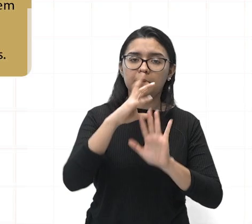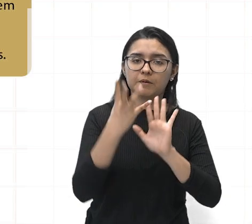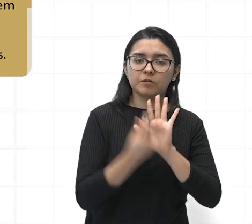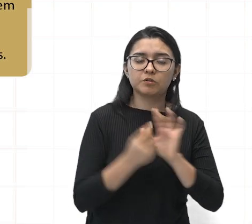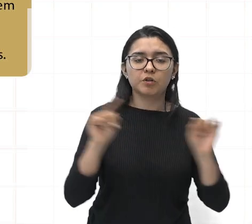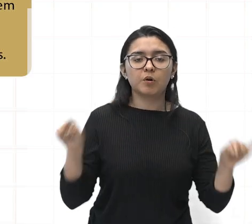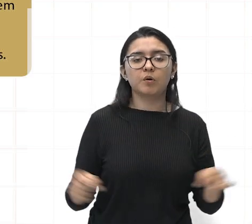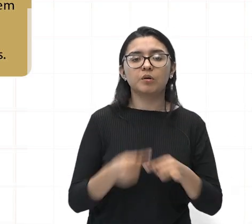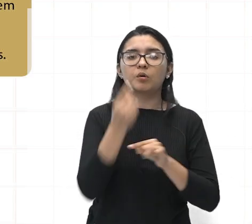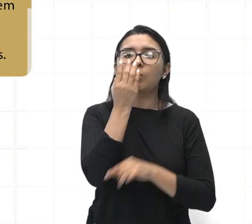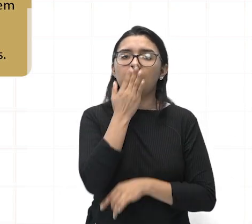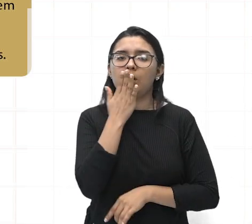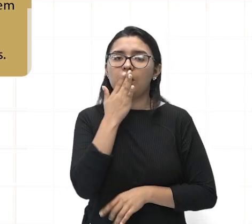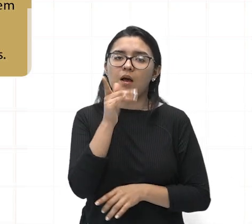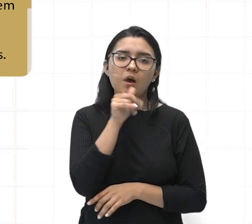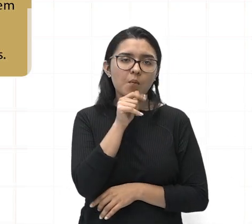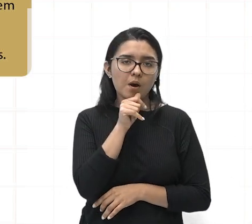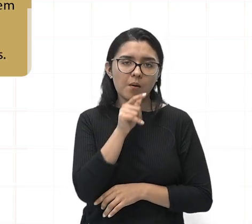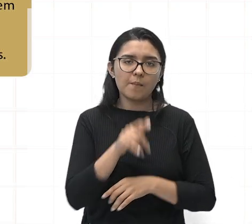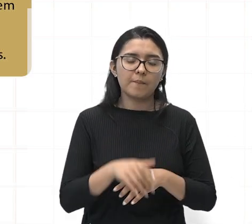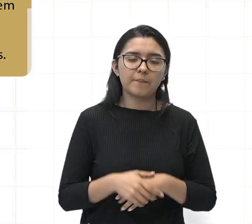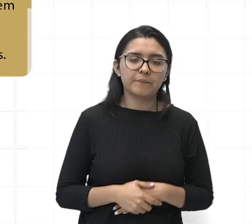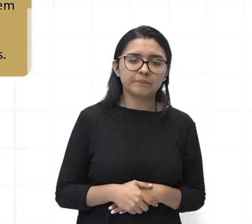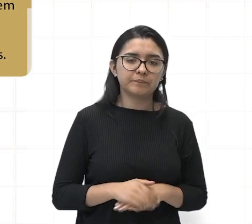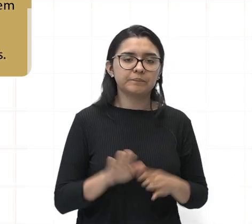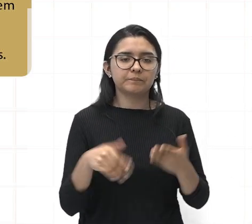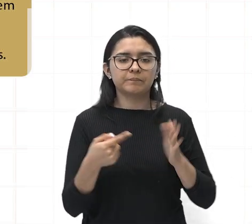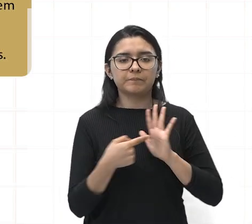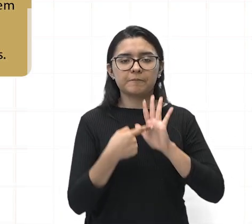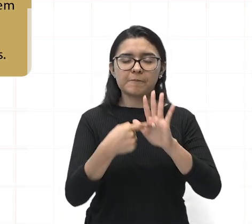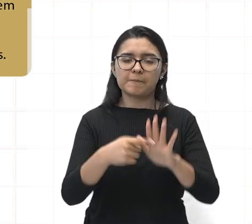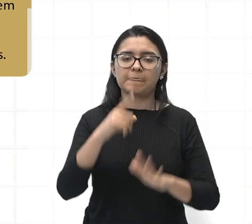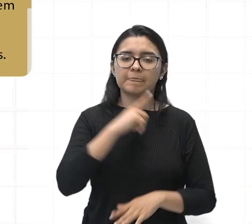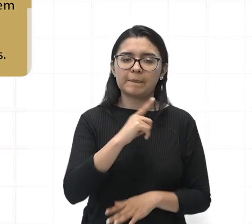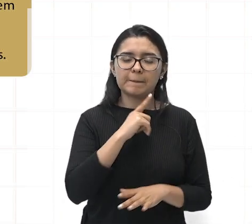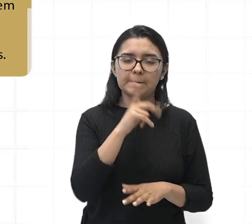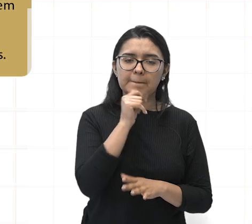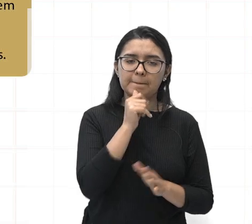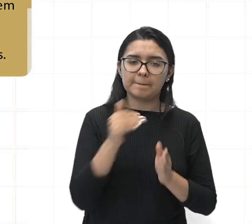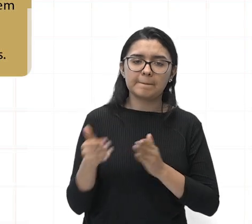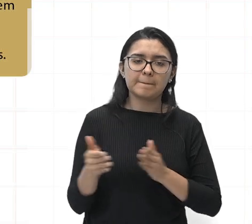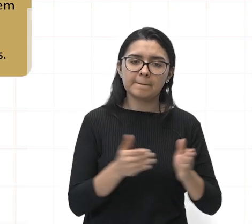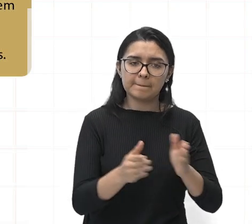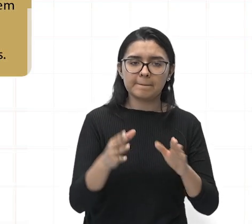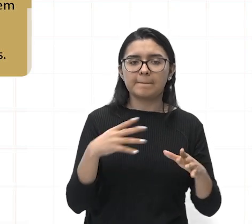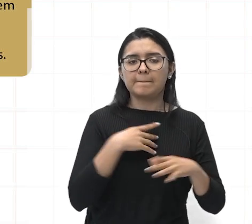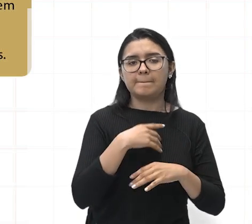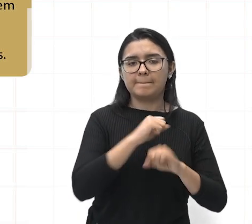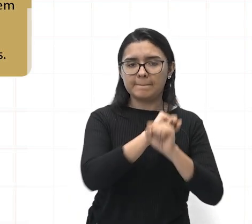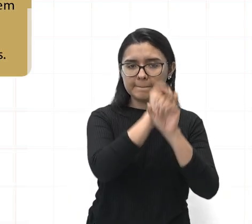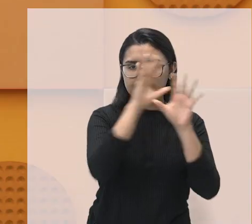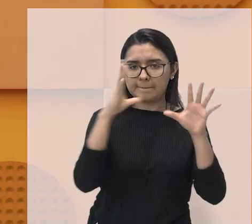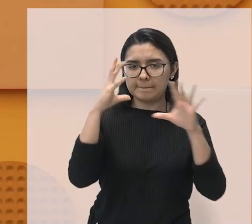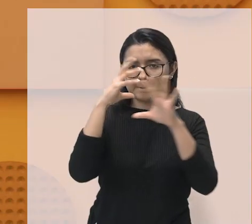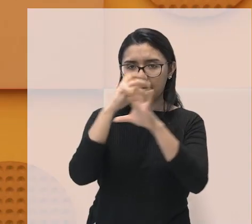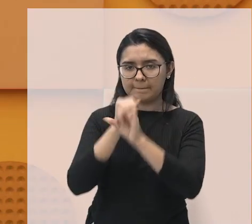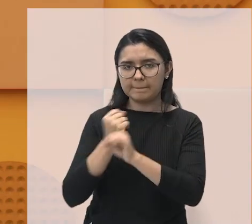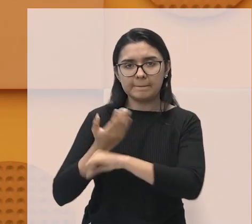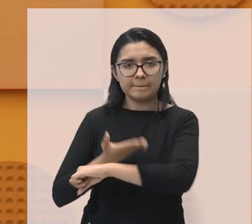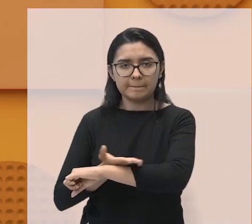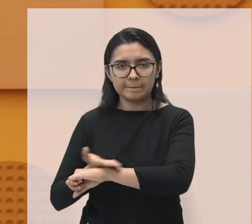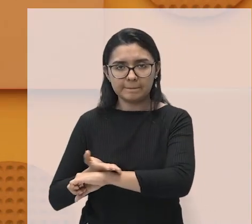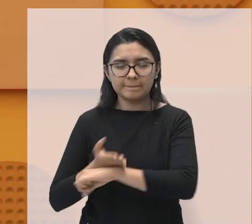né, de acordo com a coloração de suas águas. Destacando que nós temos rios de águas claras, escuras e rios de